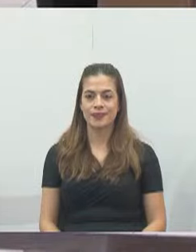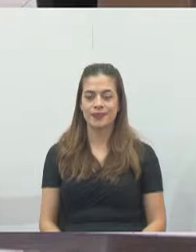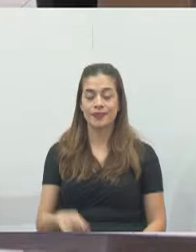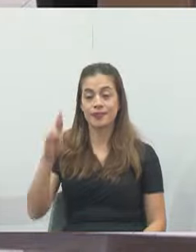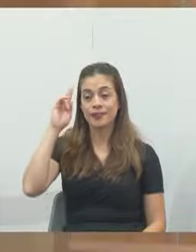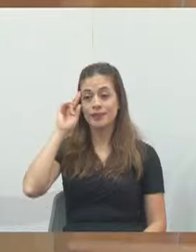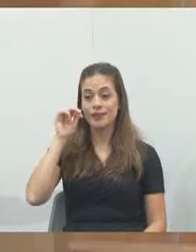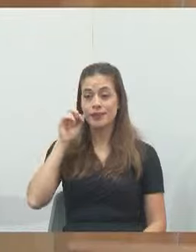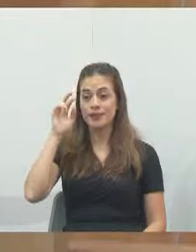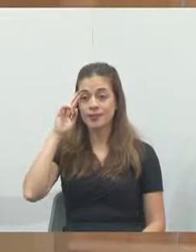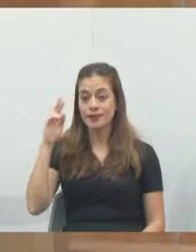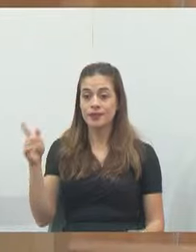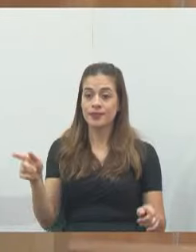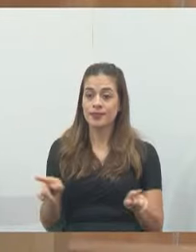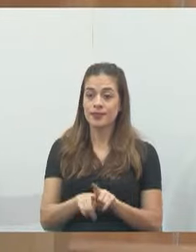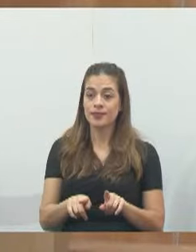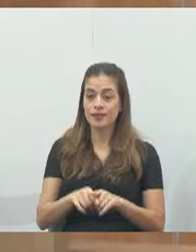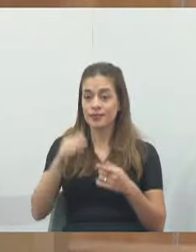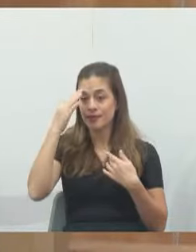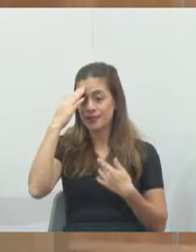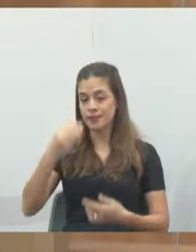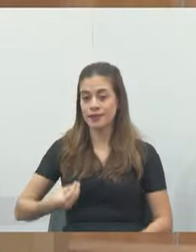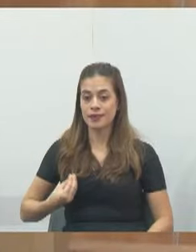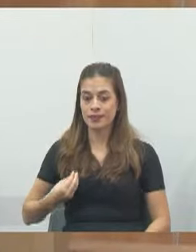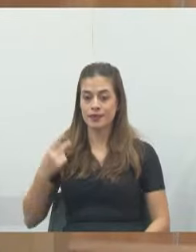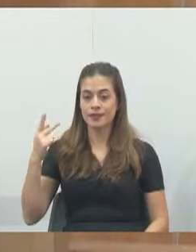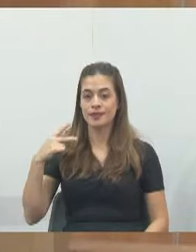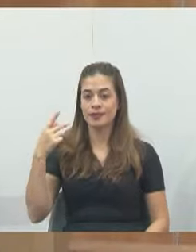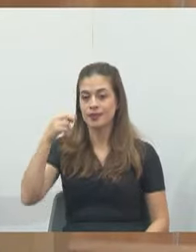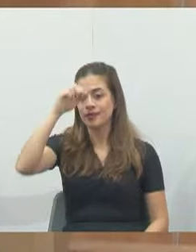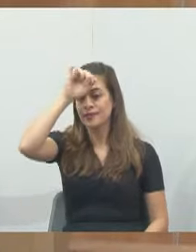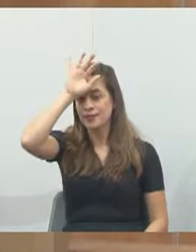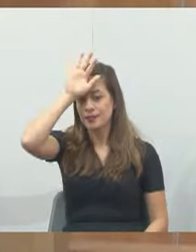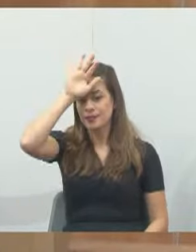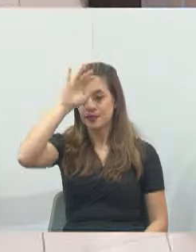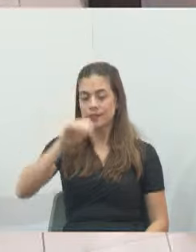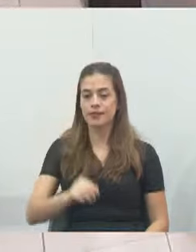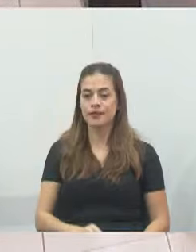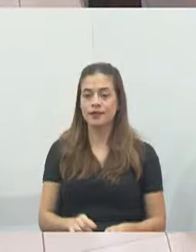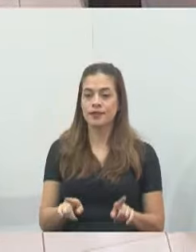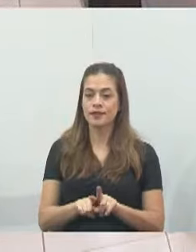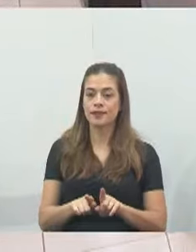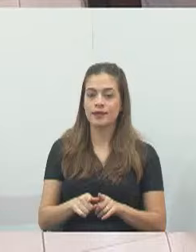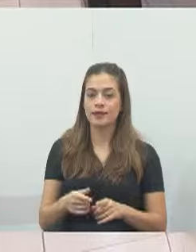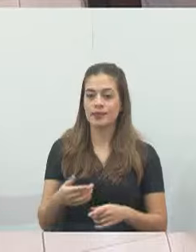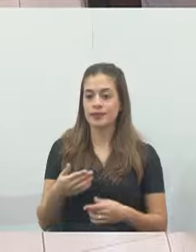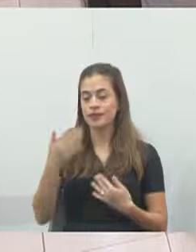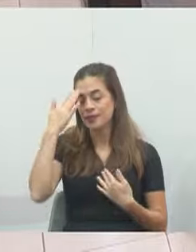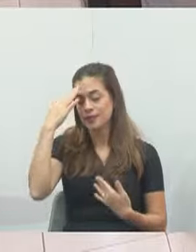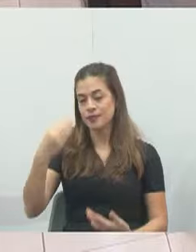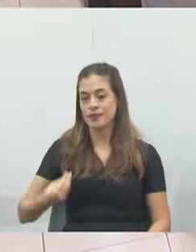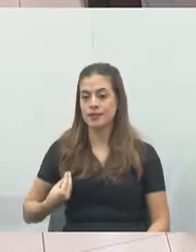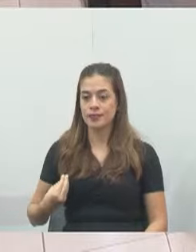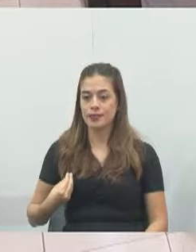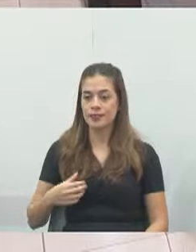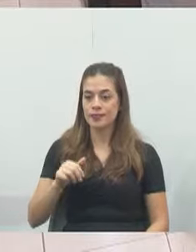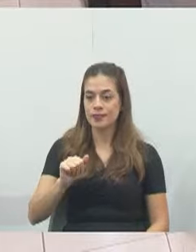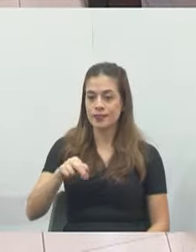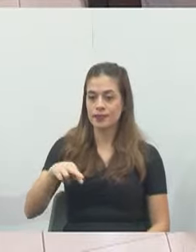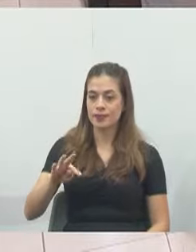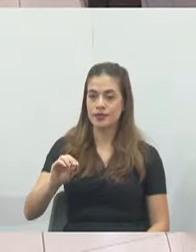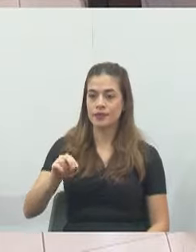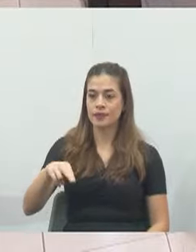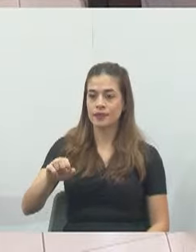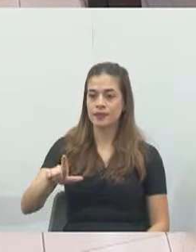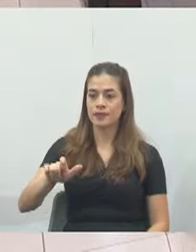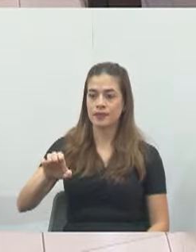Senhoras e senhores, em tempo aqui agradecemos primeiramente a presença do nosso vereador, Dr. Rodrigo Salomão, e agradecemos também a presença de Antonelli Marmo,